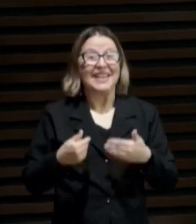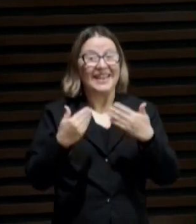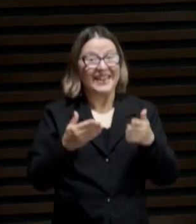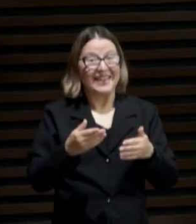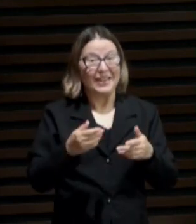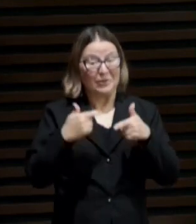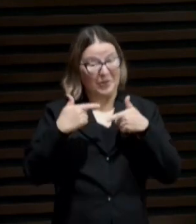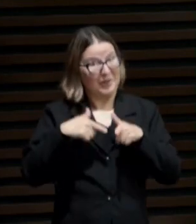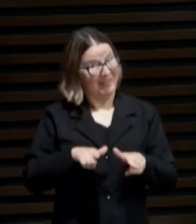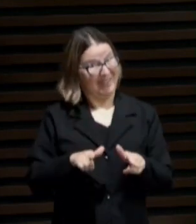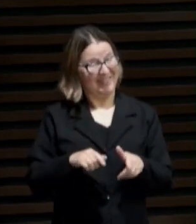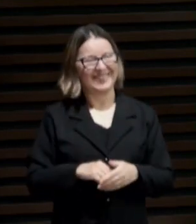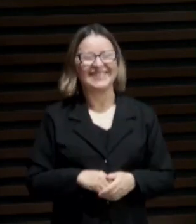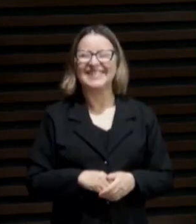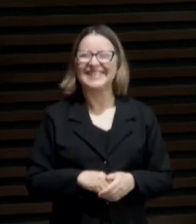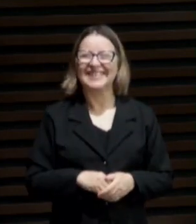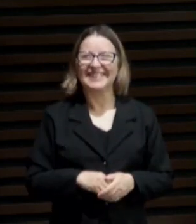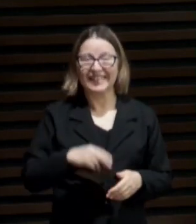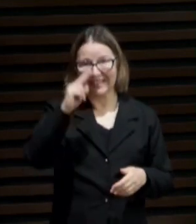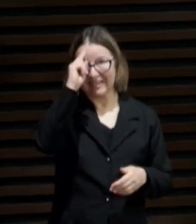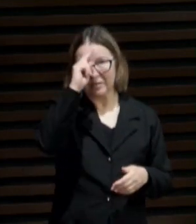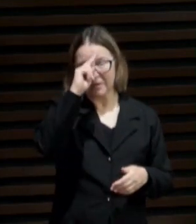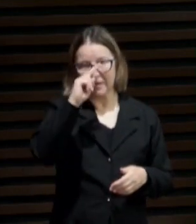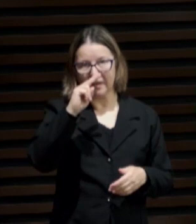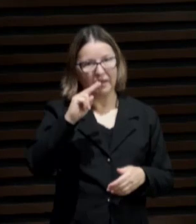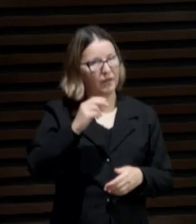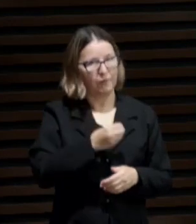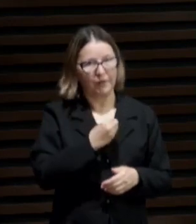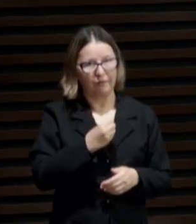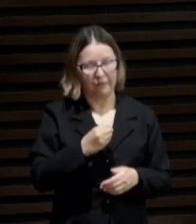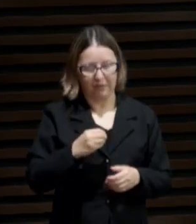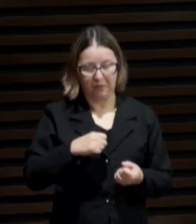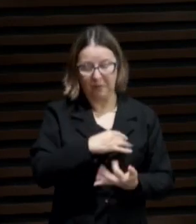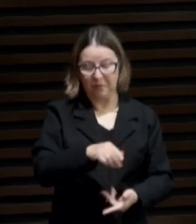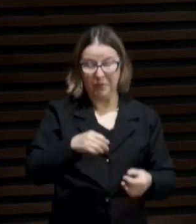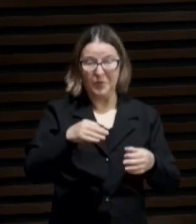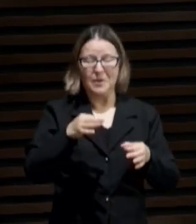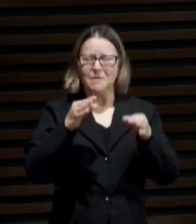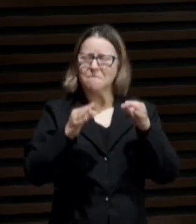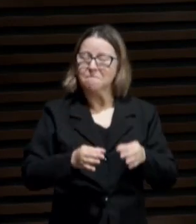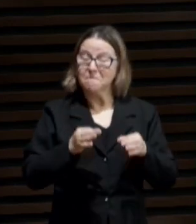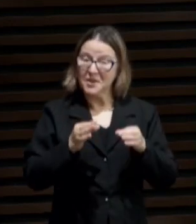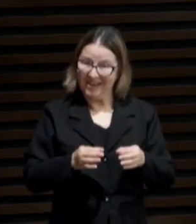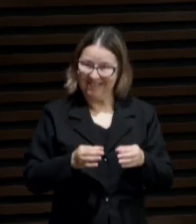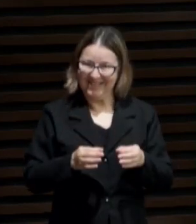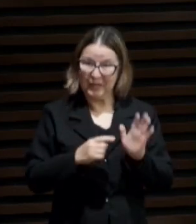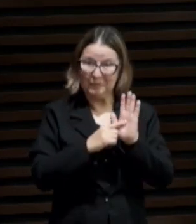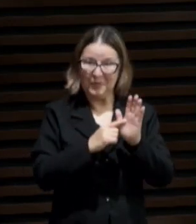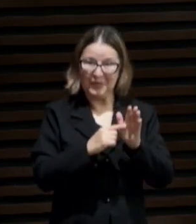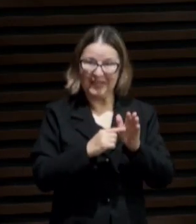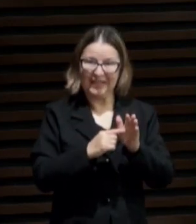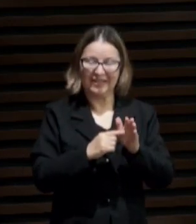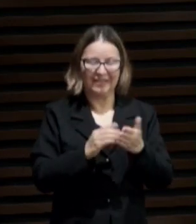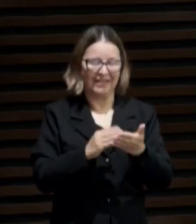Entretanto, lembremos-nos de que não vivemos mais naquele mundo perfeito descrito em Gênesis 1, onde